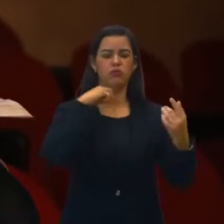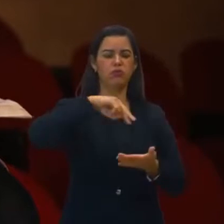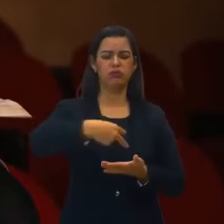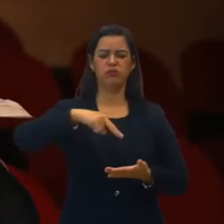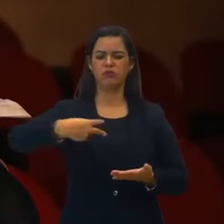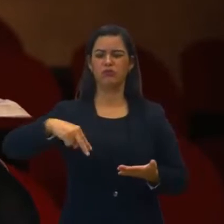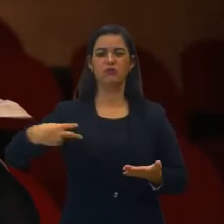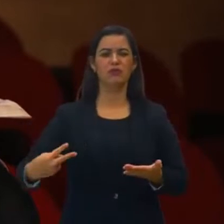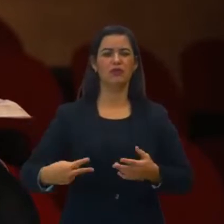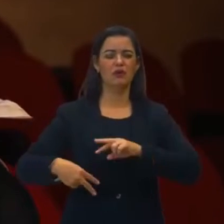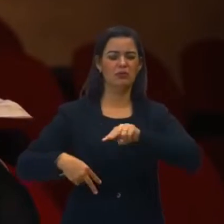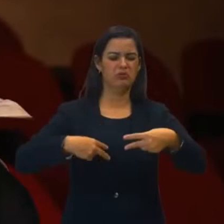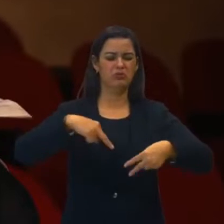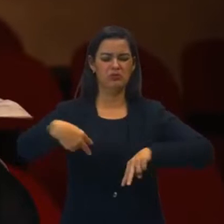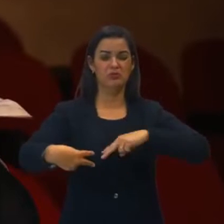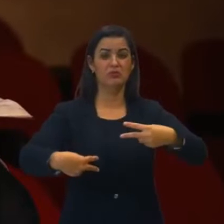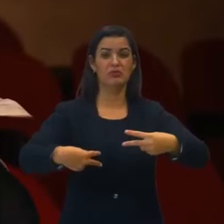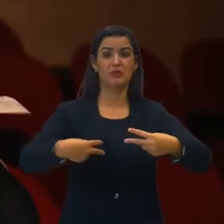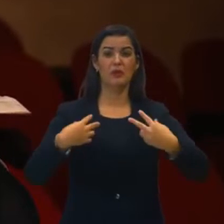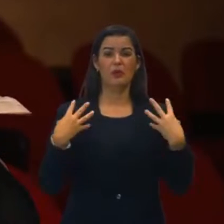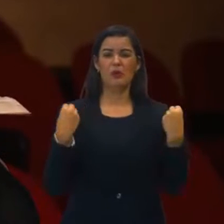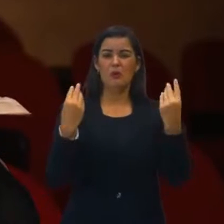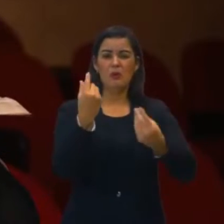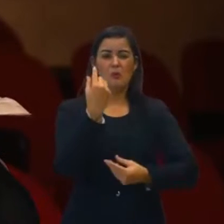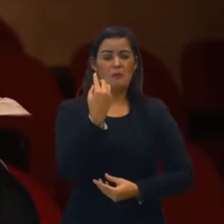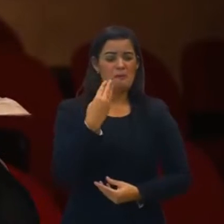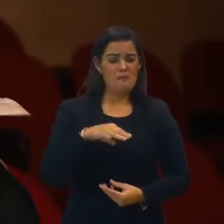São milhões de pessoas infectadas.